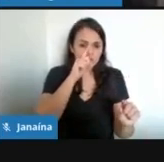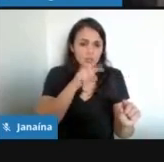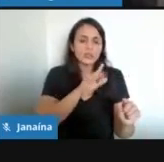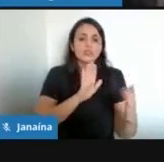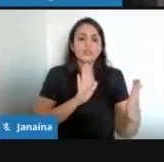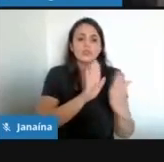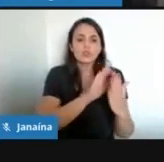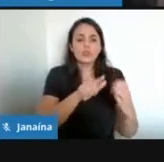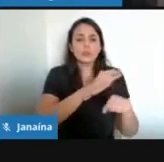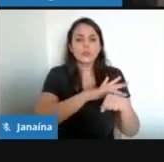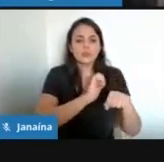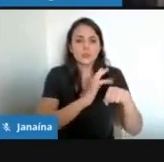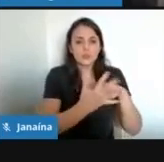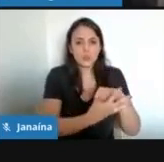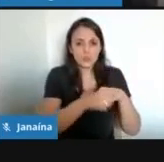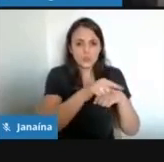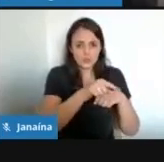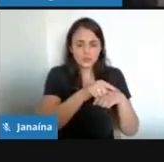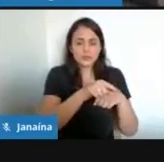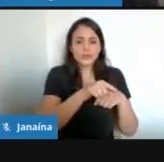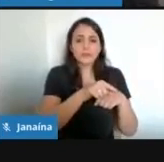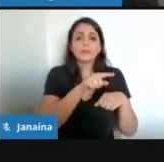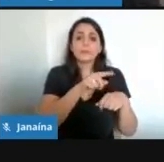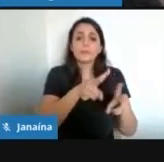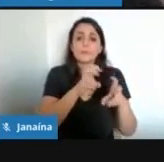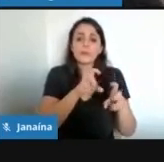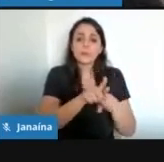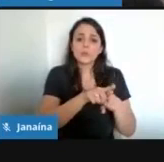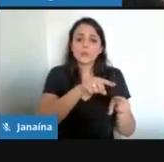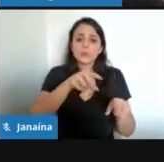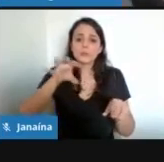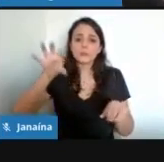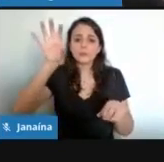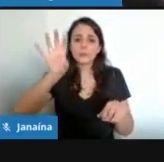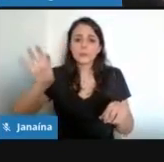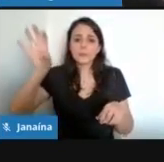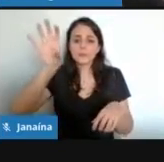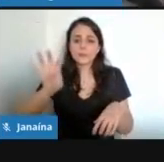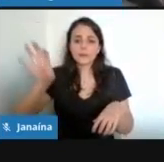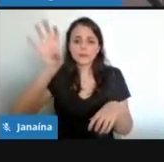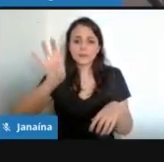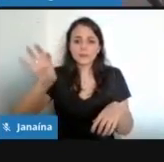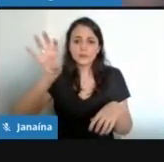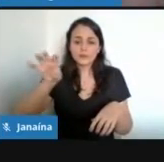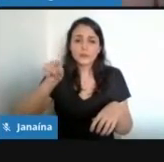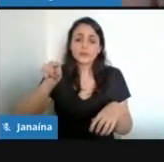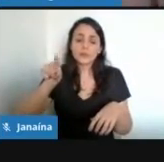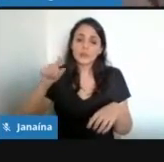da pandemia, e já observamos a região do Vale do Mucuri e Rio Doce, as mesorregiões, como